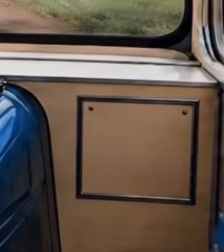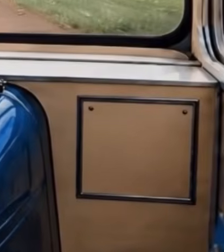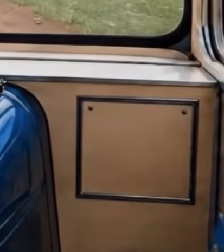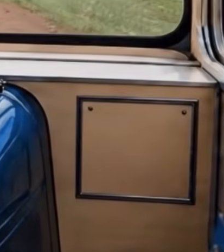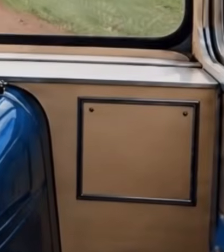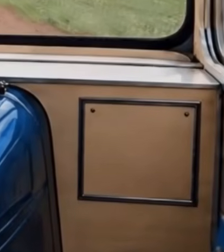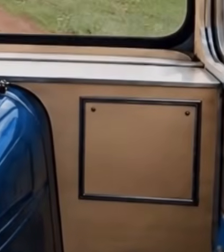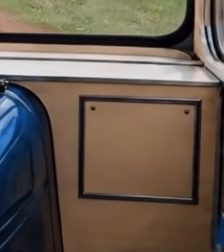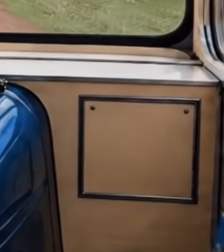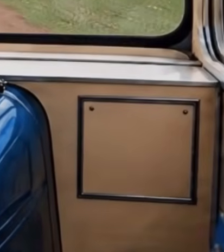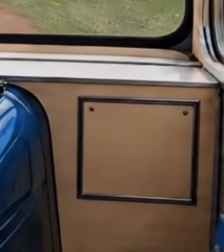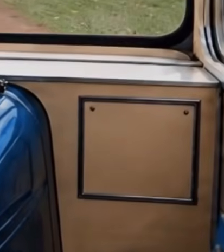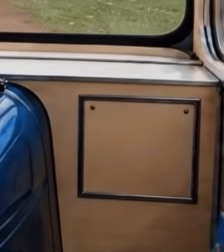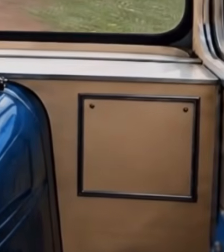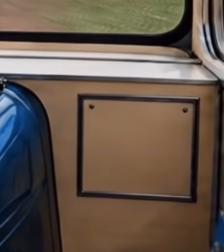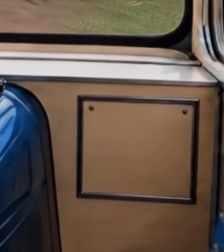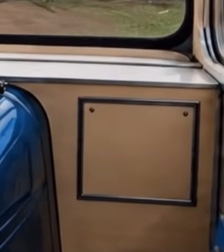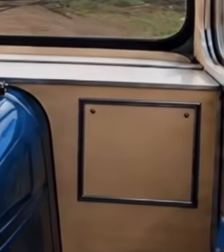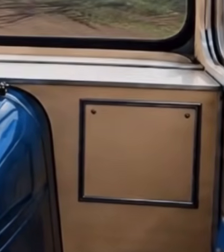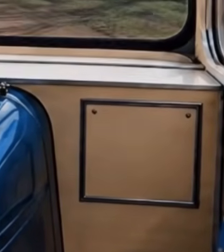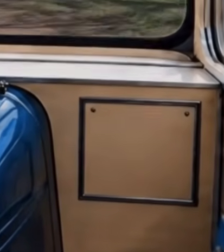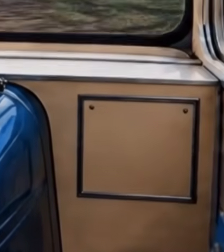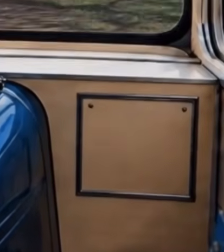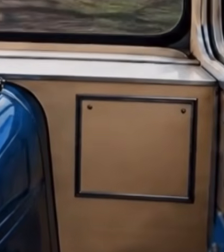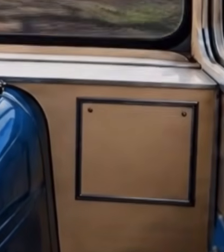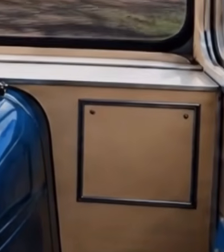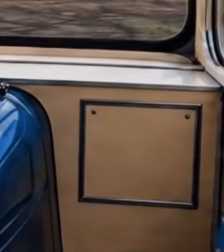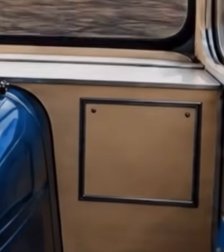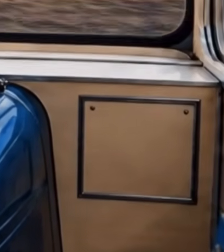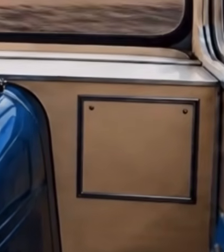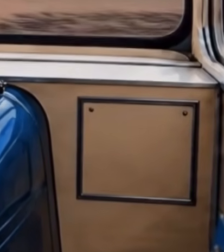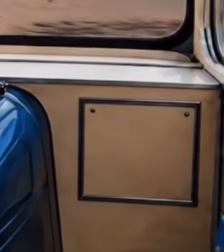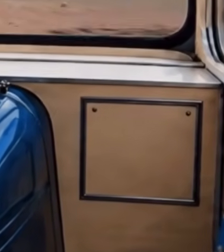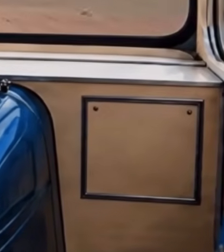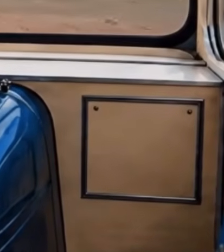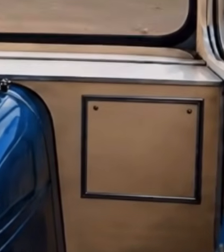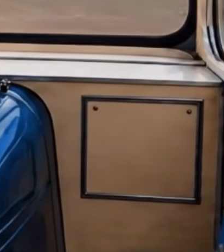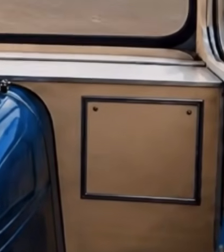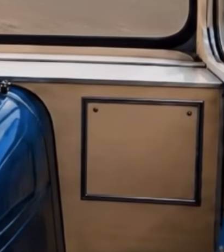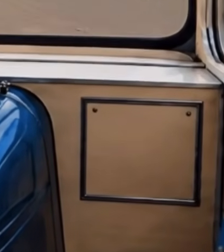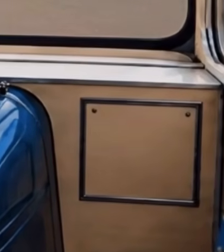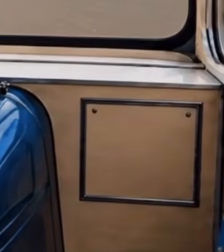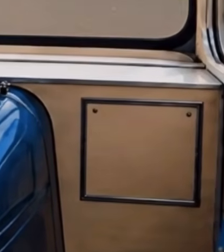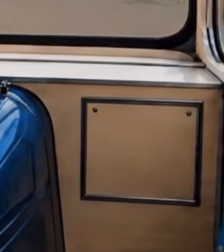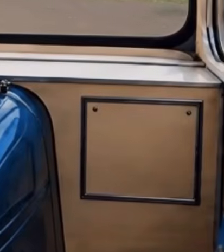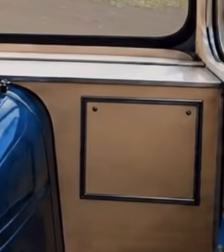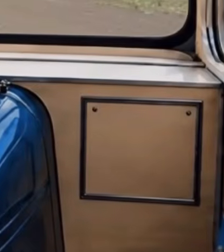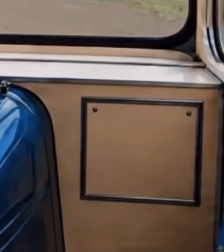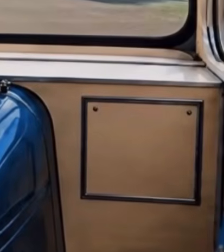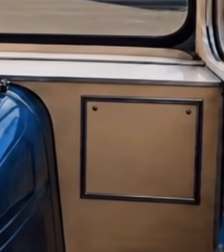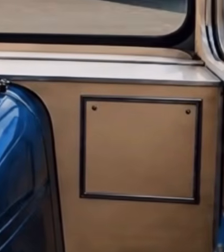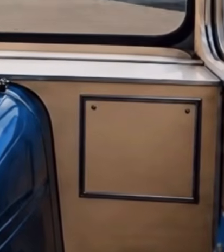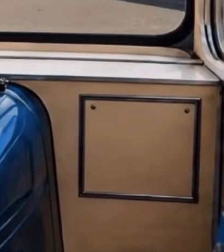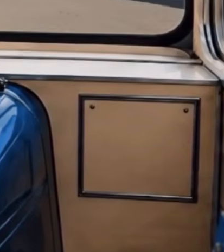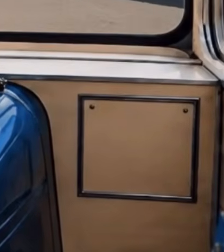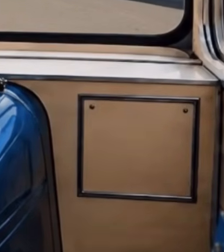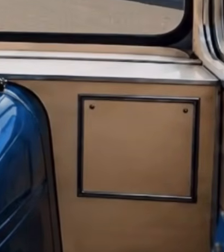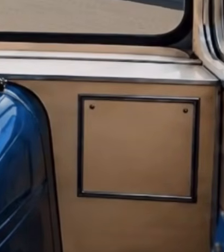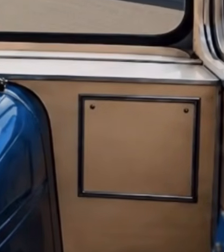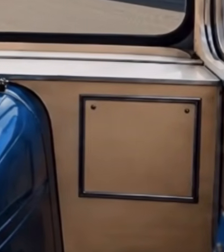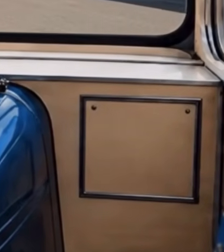isso essa homenagem é pra você, Zé Maria.